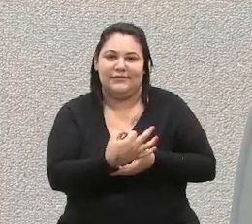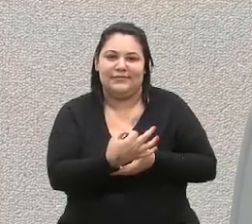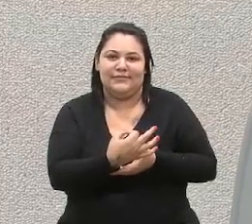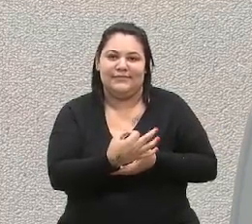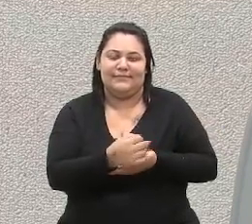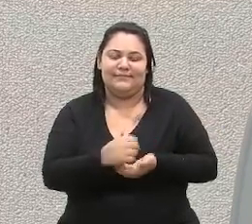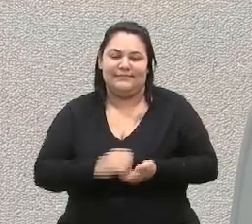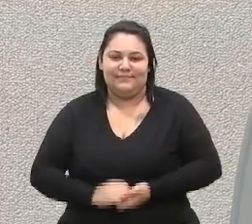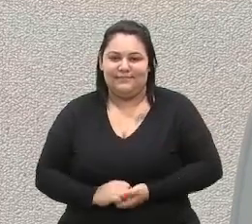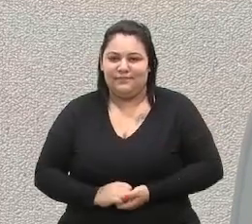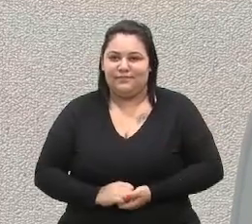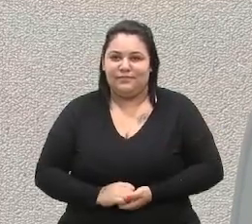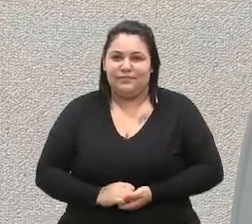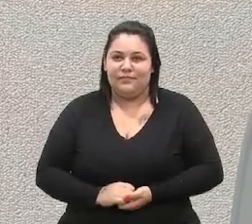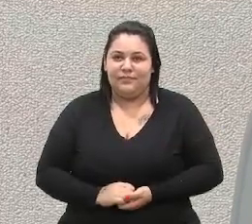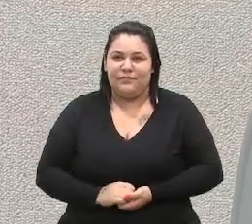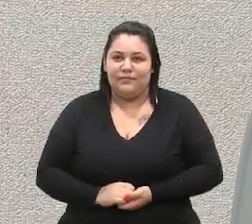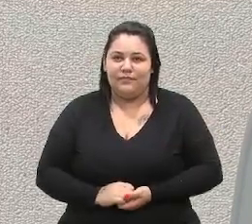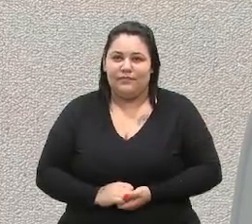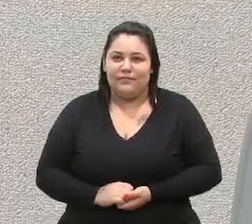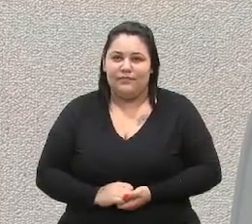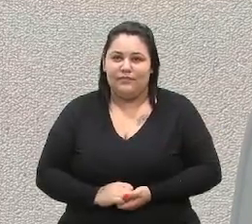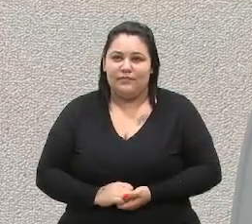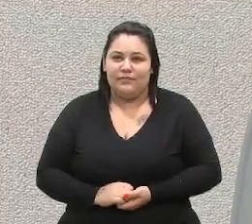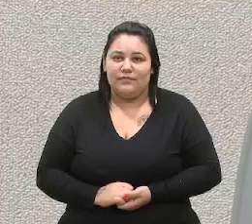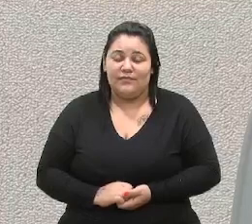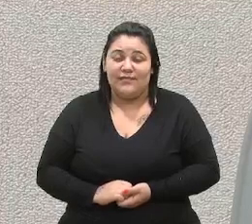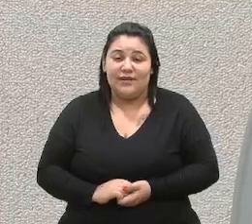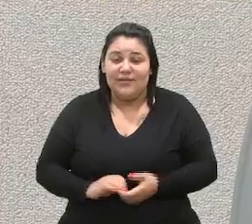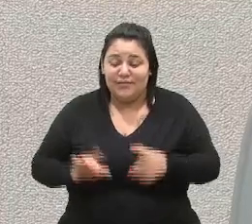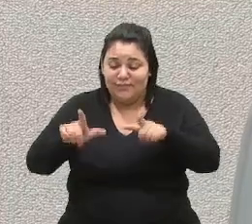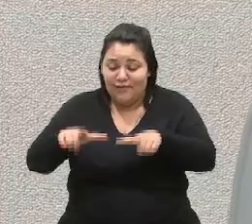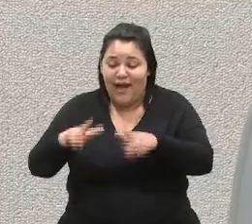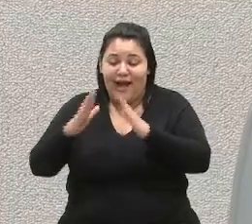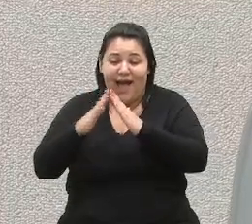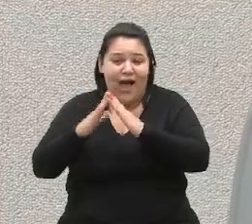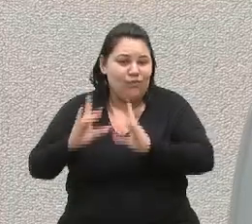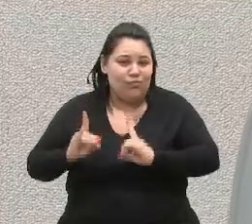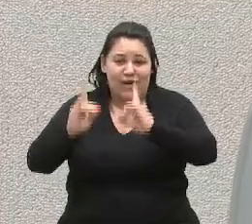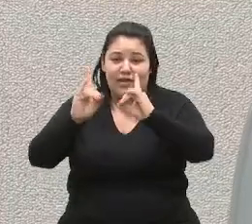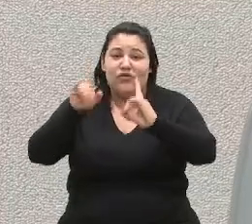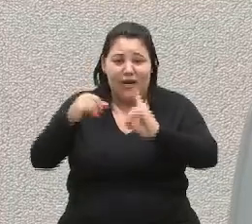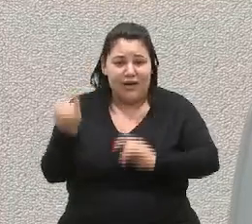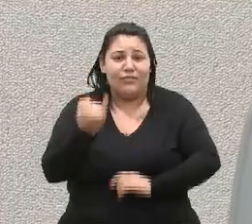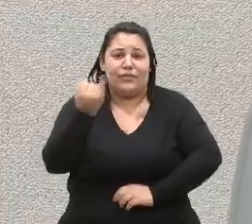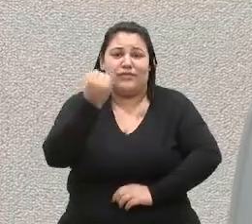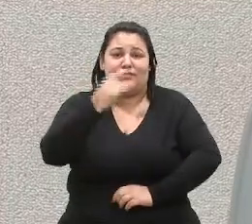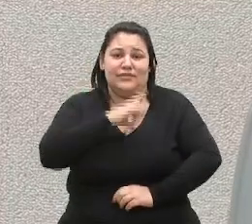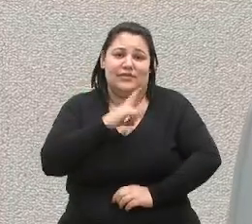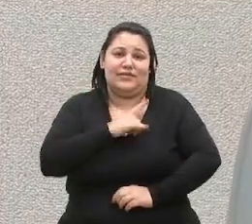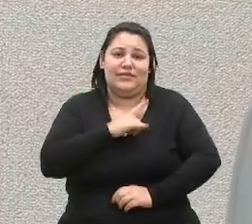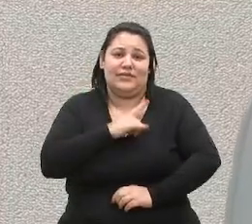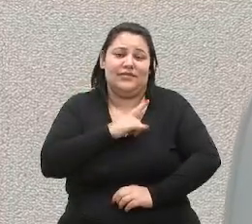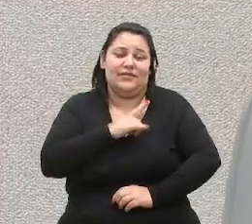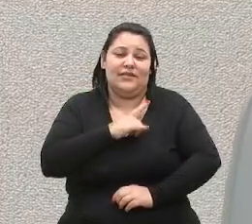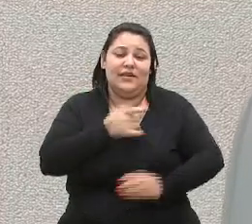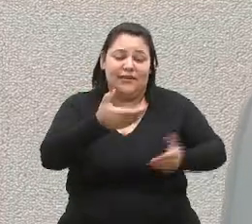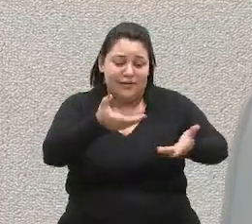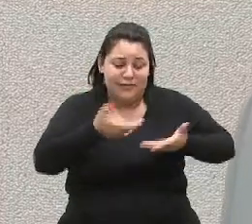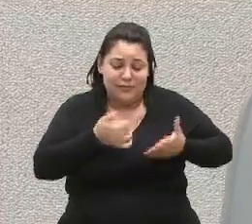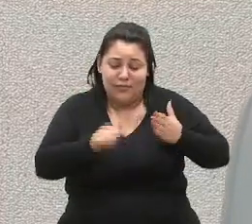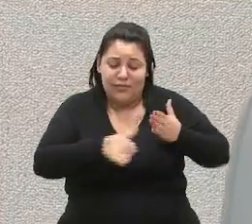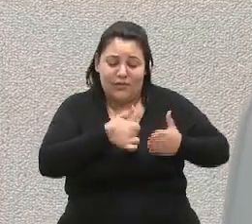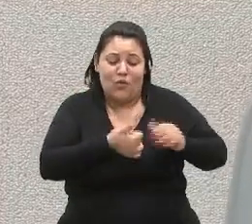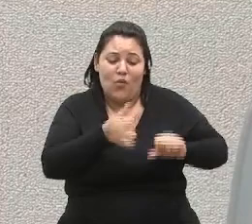imóvel. E o imóvel é tão importante para as famílias, dá dignidade para a vida das